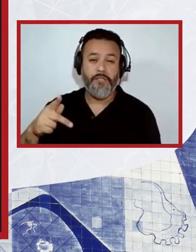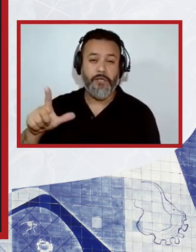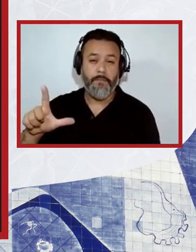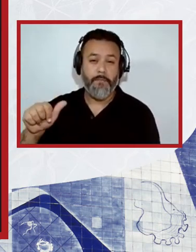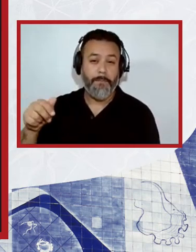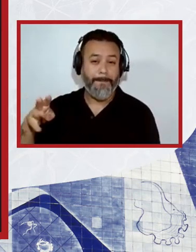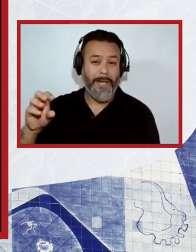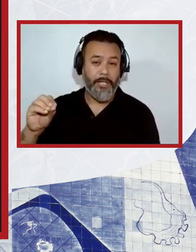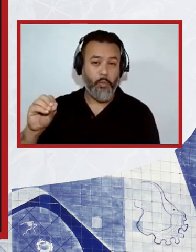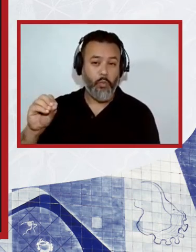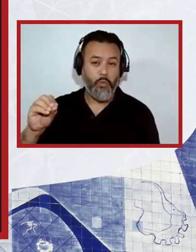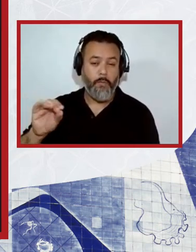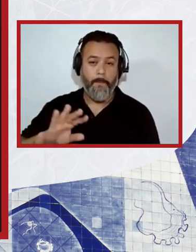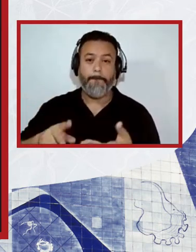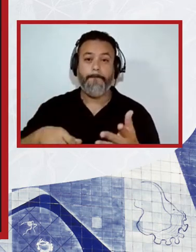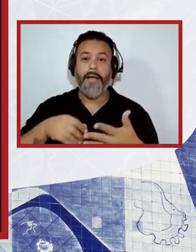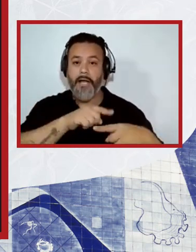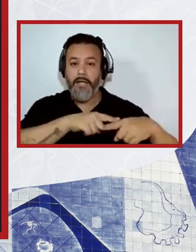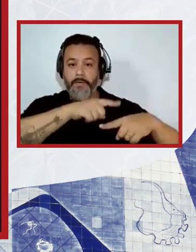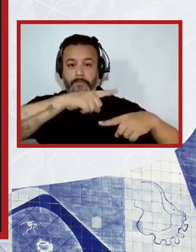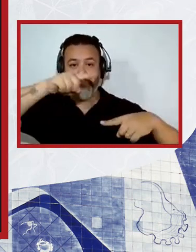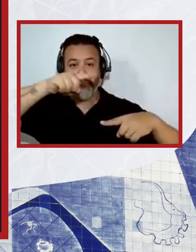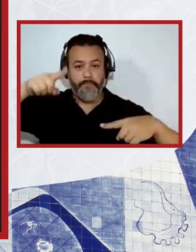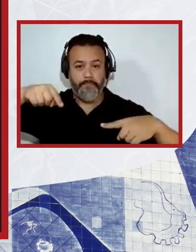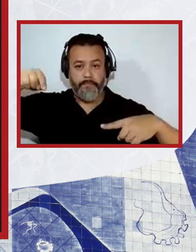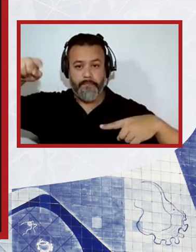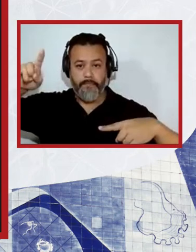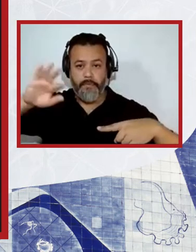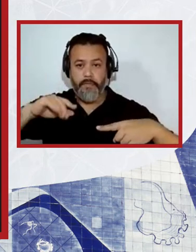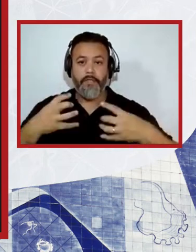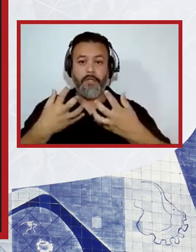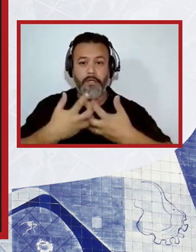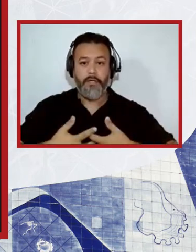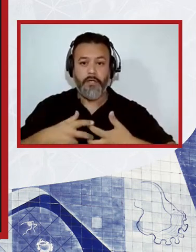os gráficos, as funções de